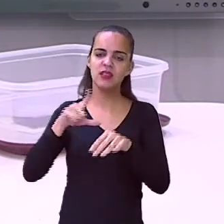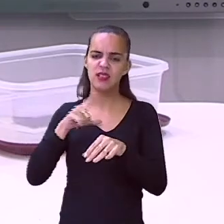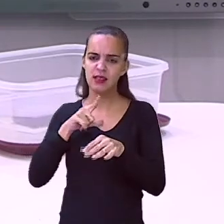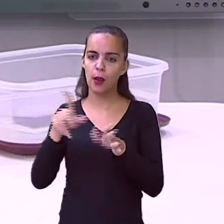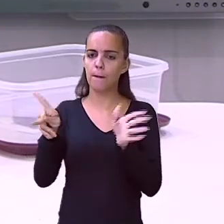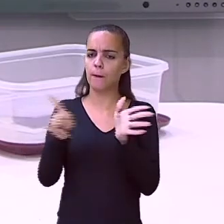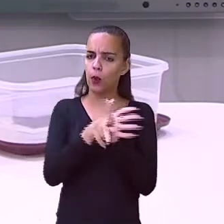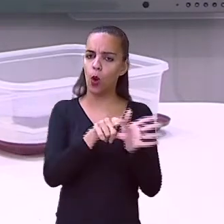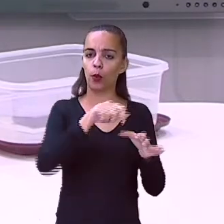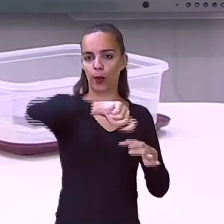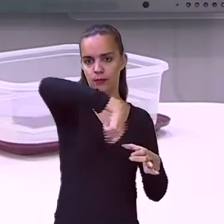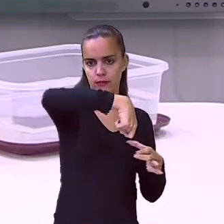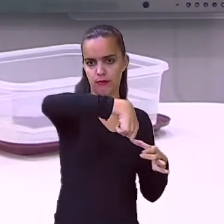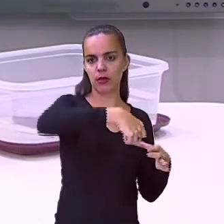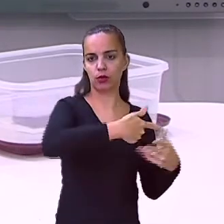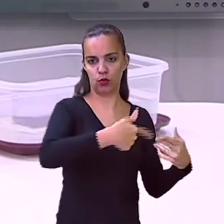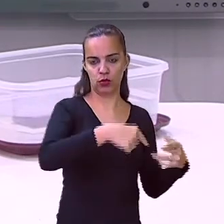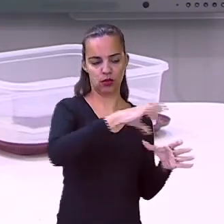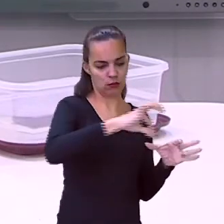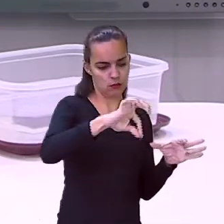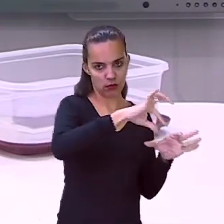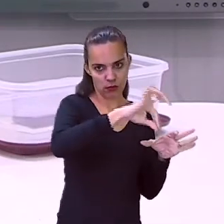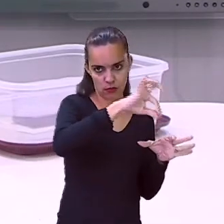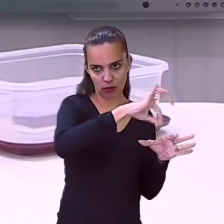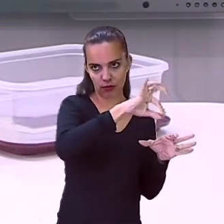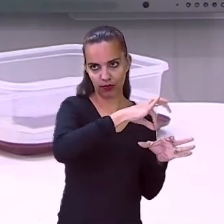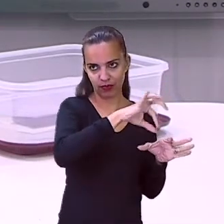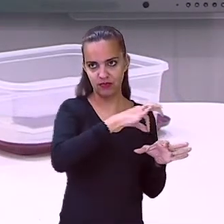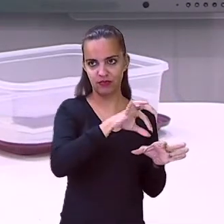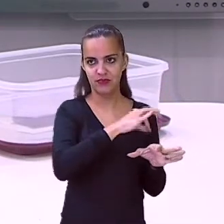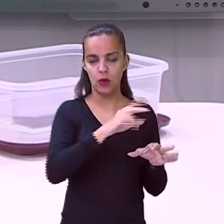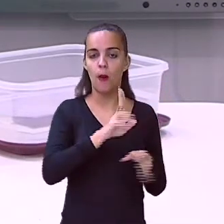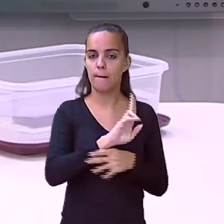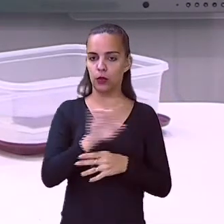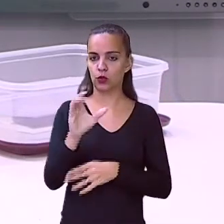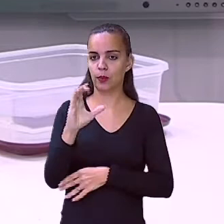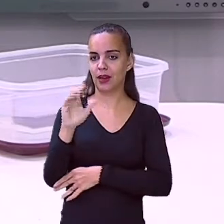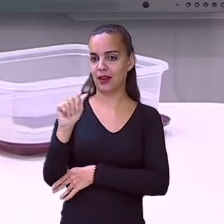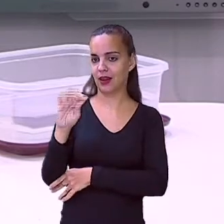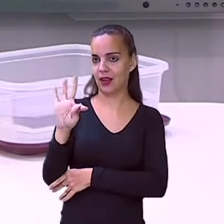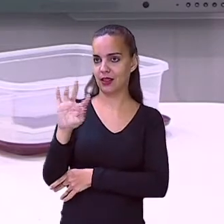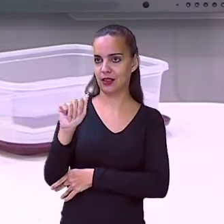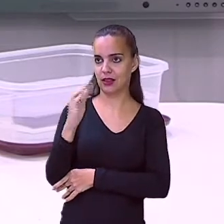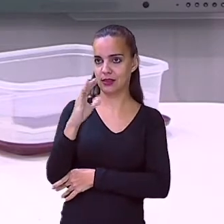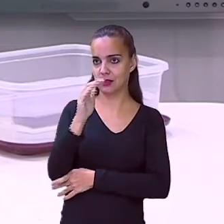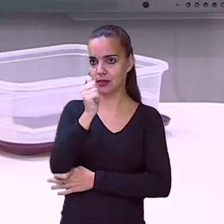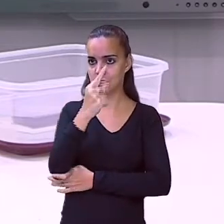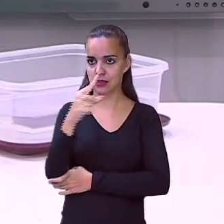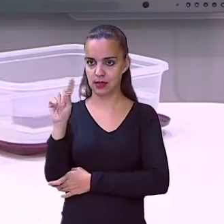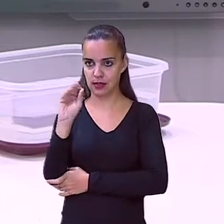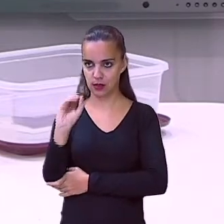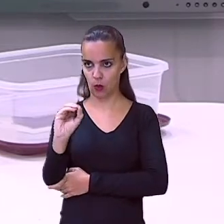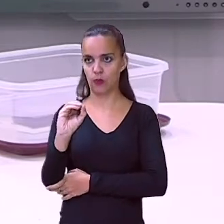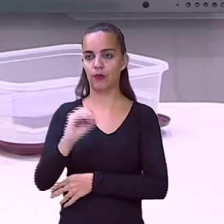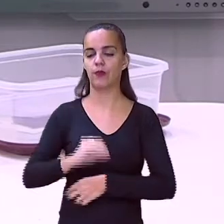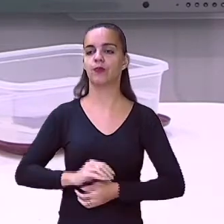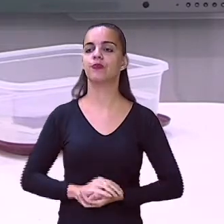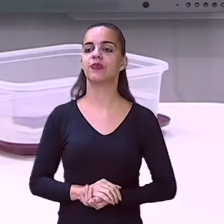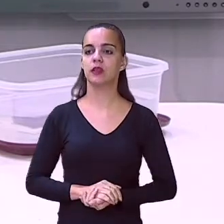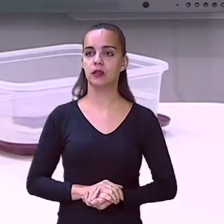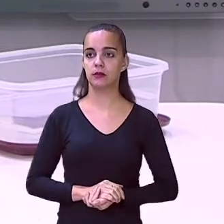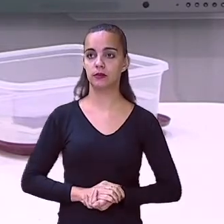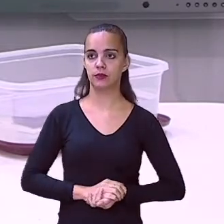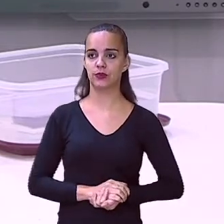separar os componentes, para fazer esse processo denominado catação. Então, a separação magnética,